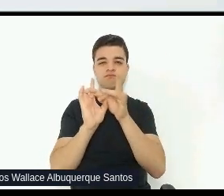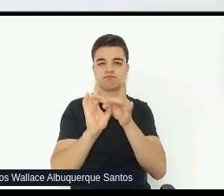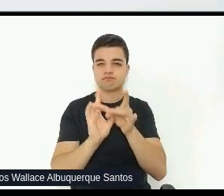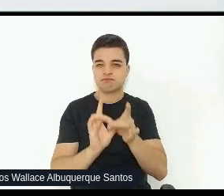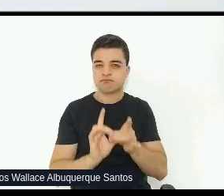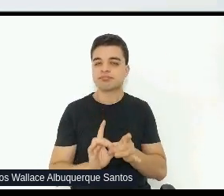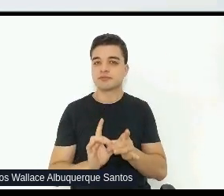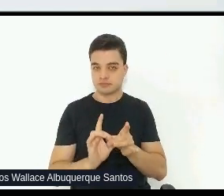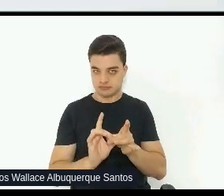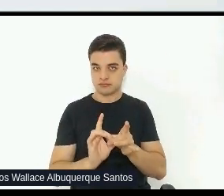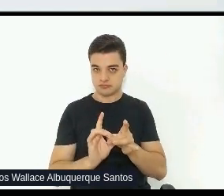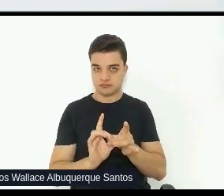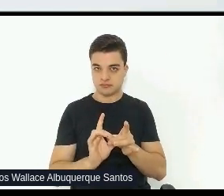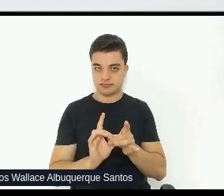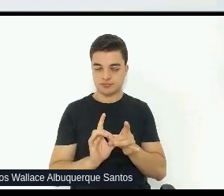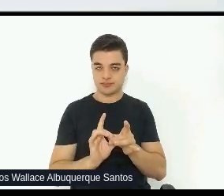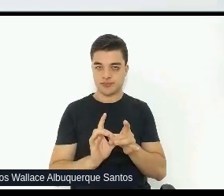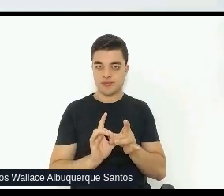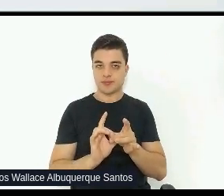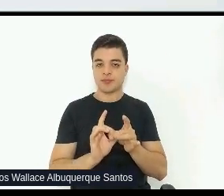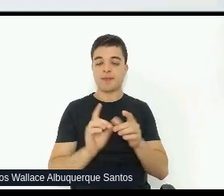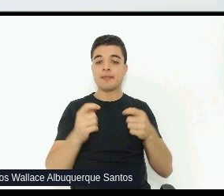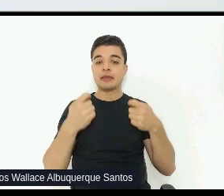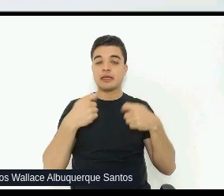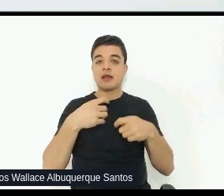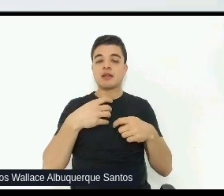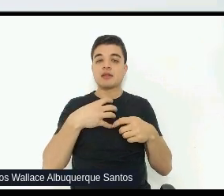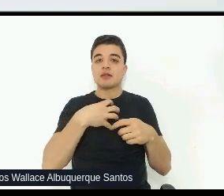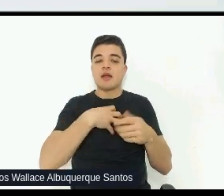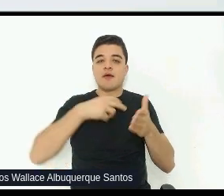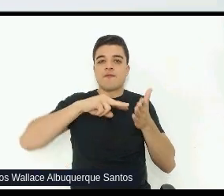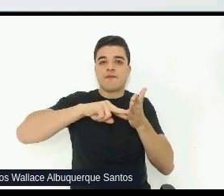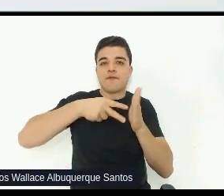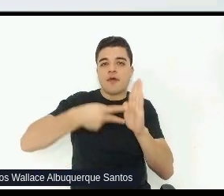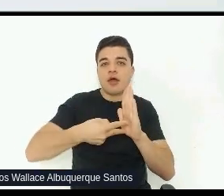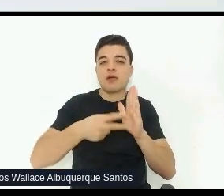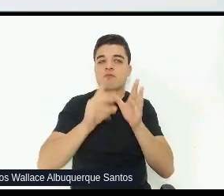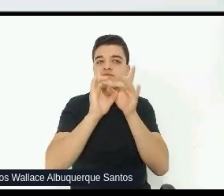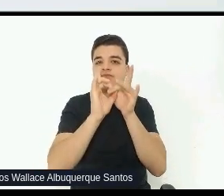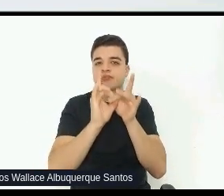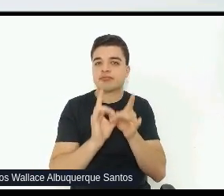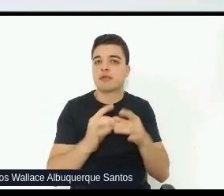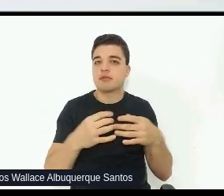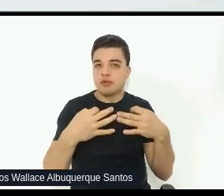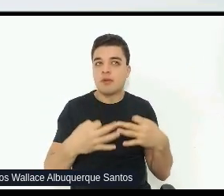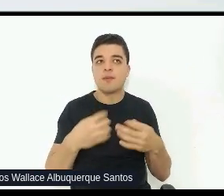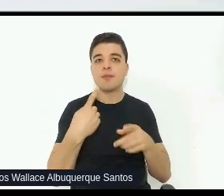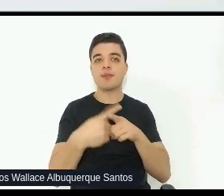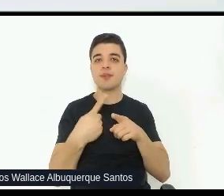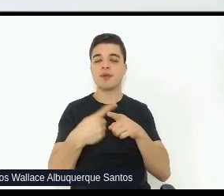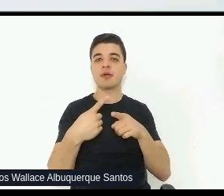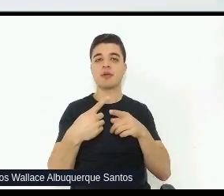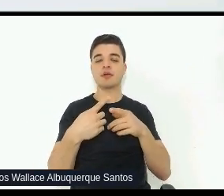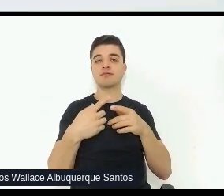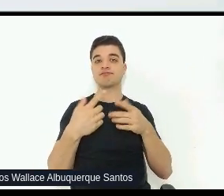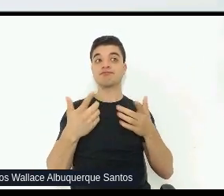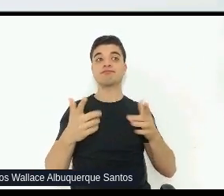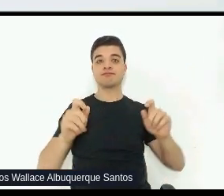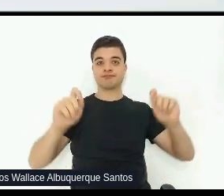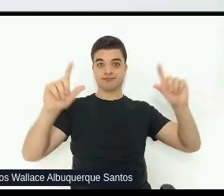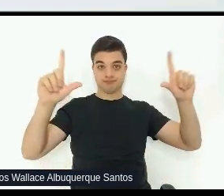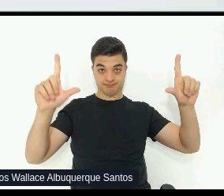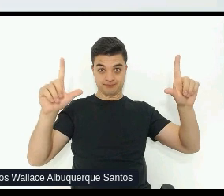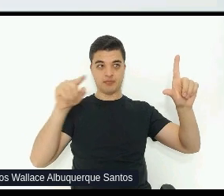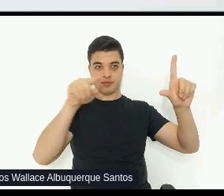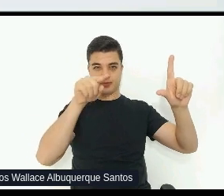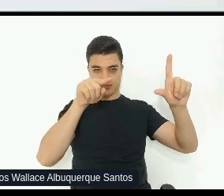precisa ser semanticamente correto para que o usuário que utiliza um leitor de tela, uma tecnologia assistiva como leitor de tela, ou um